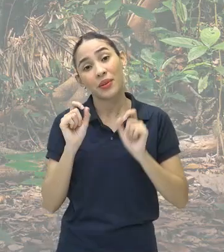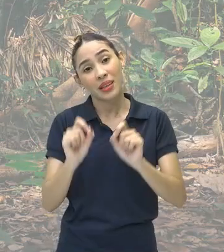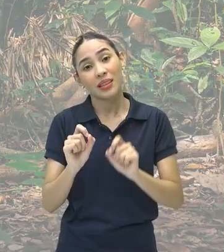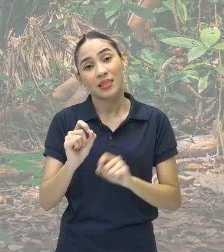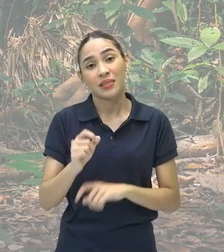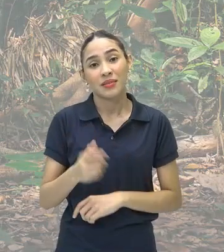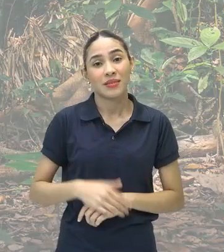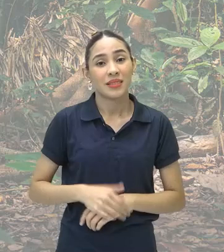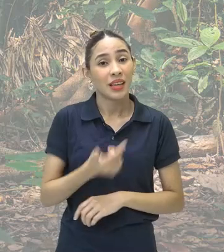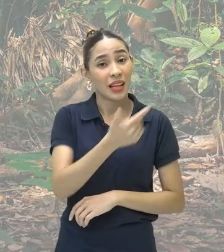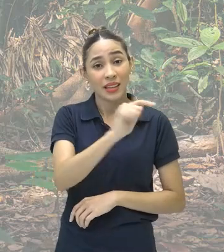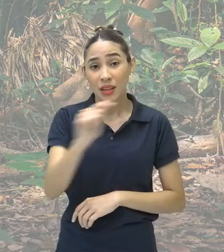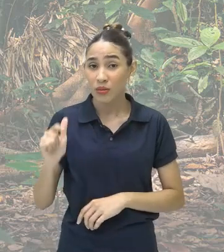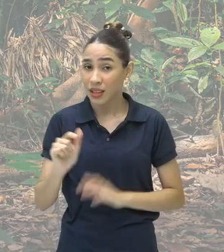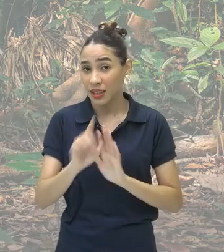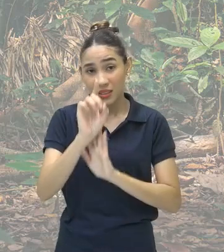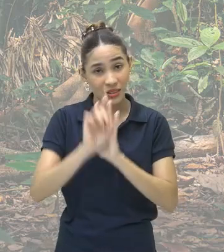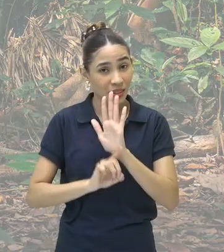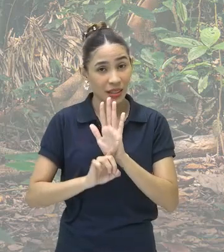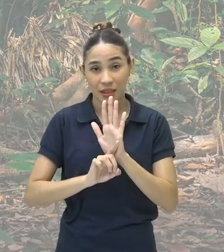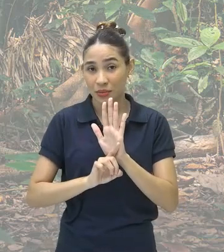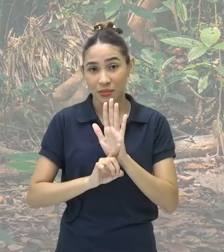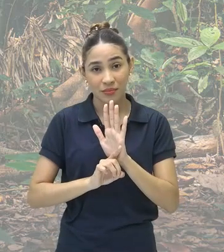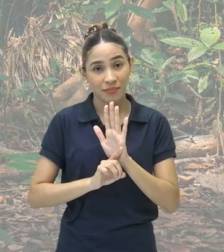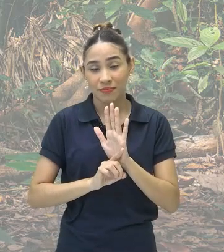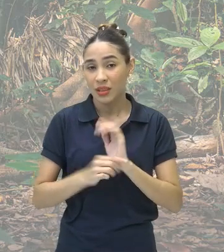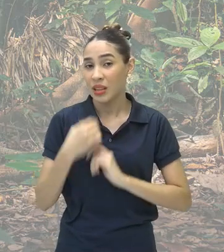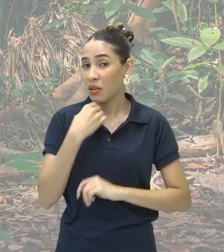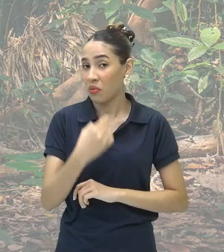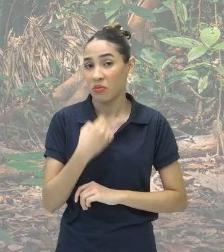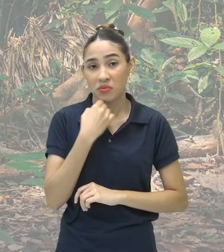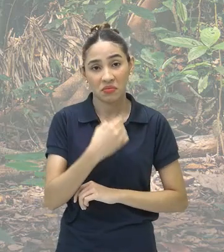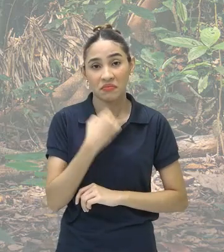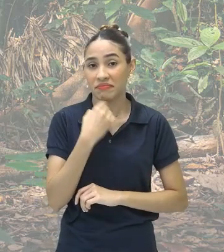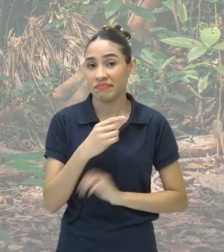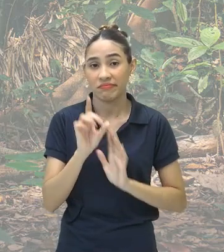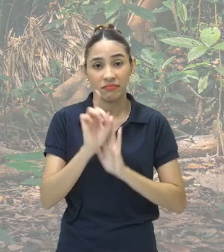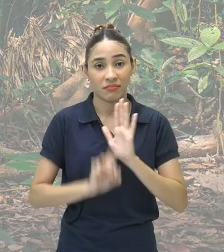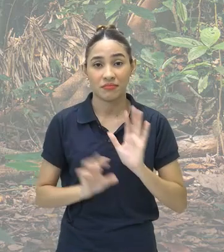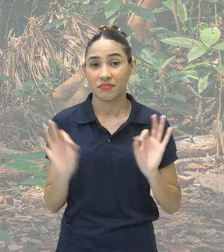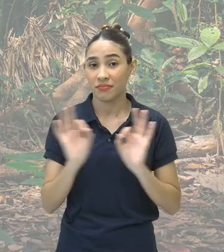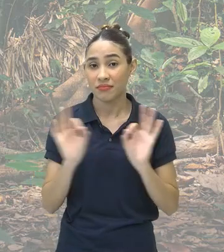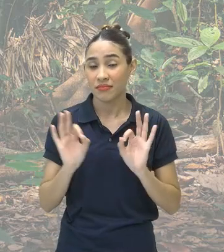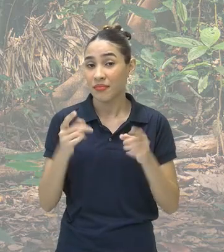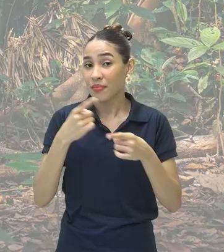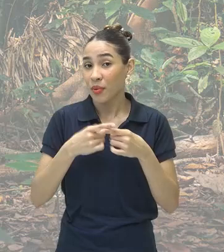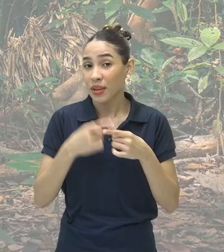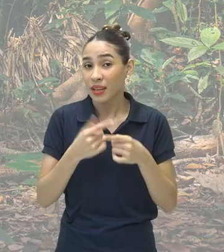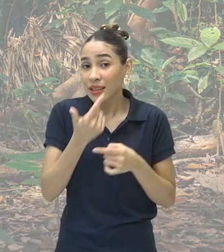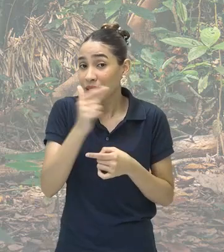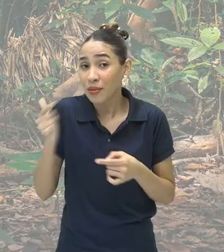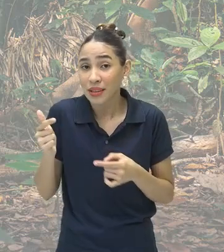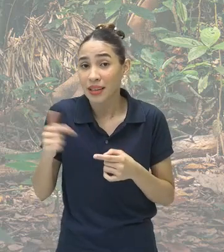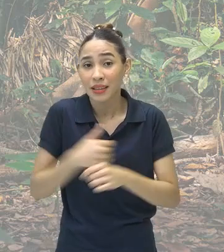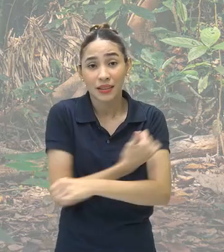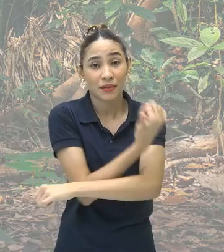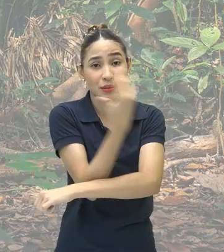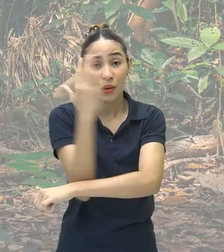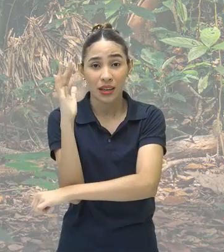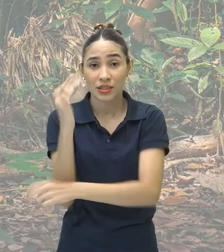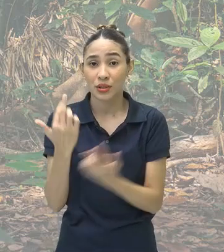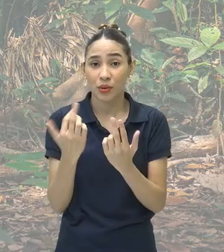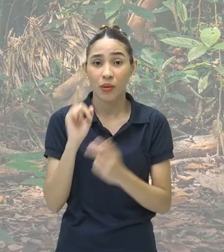que não tem mais esses direitos, que não usufruem mais desses direitos. Por quê? Porque não tem mais uma floresta como